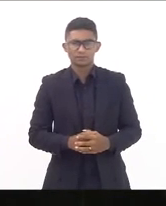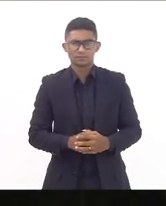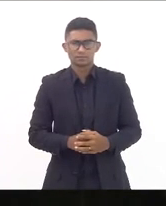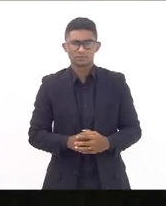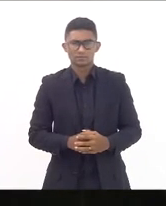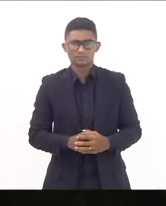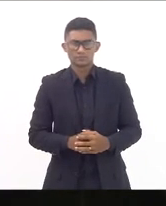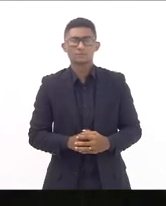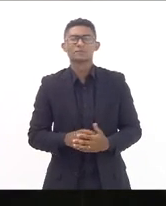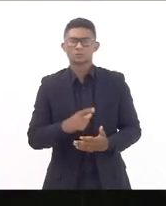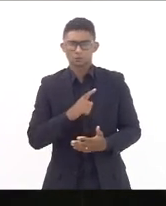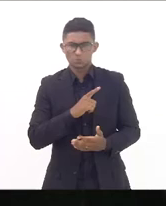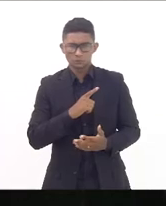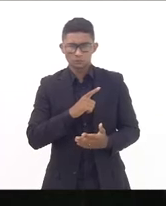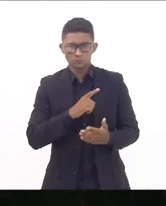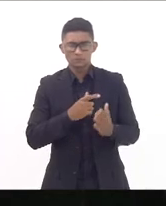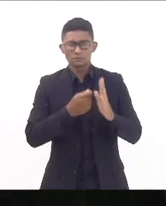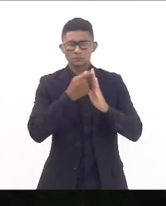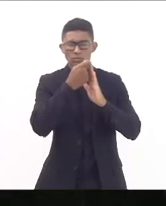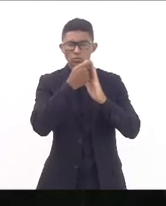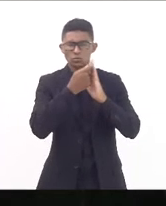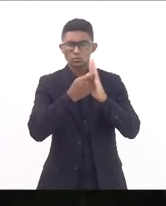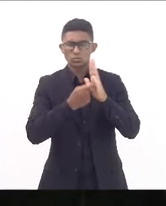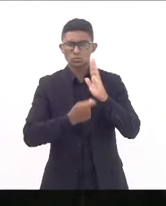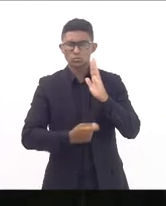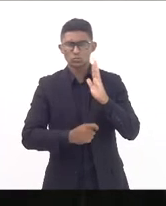um artigo